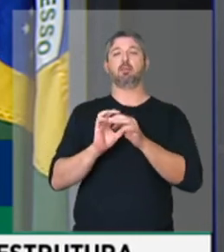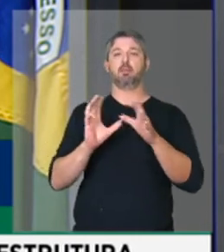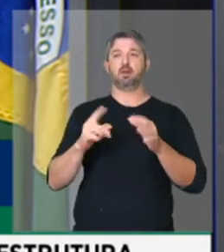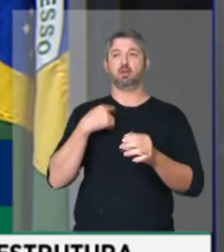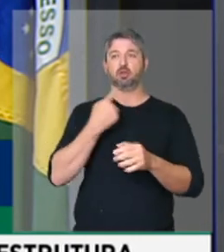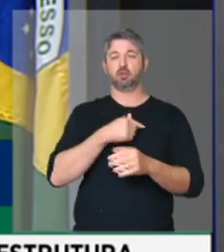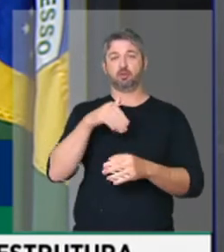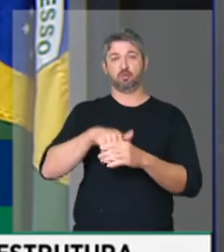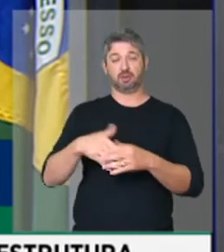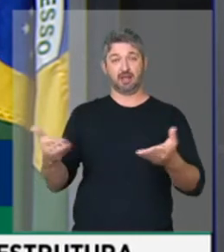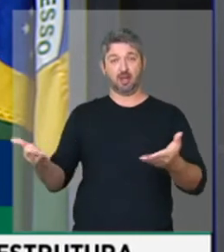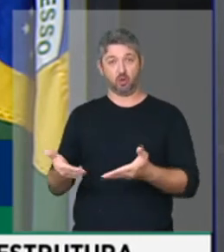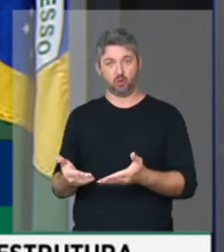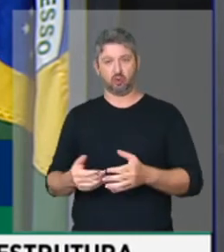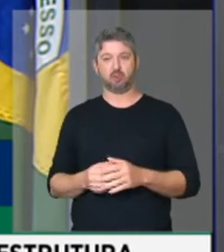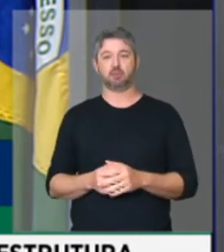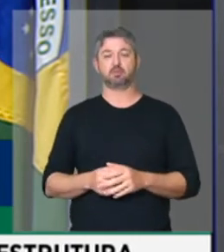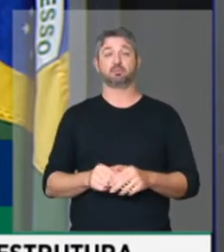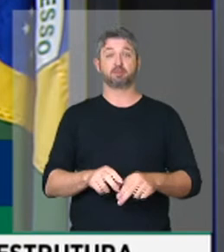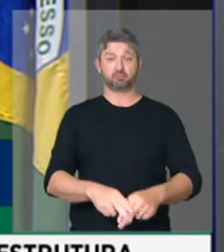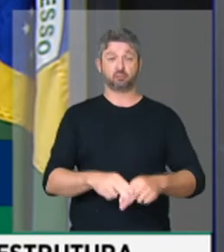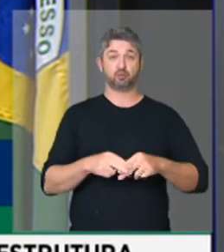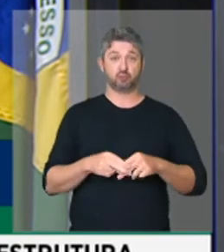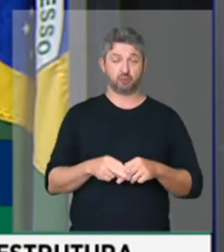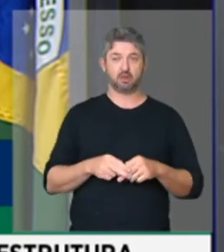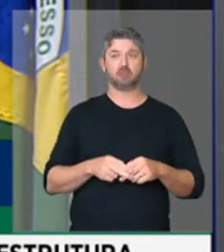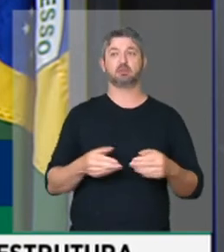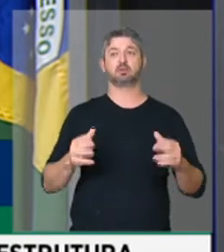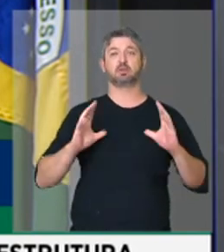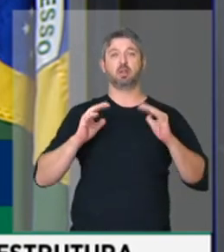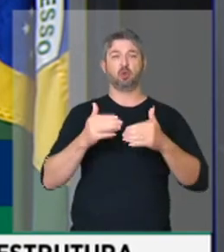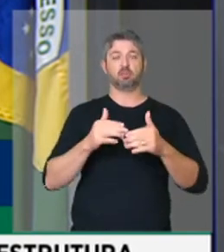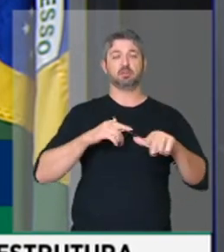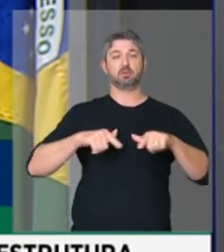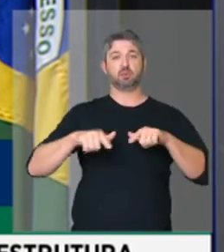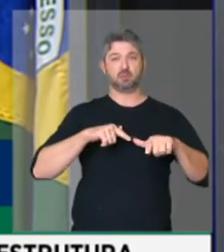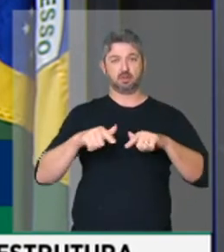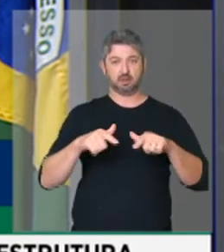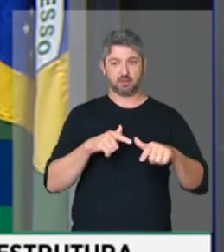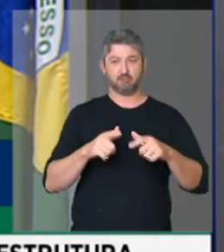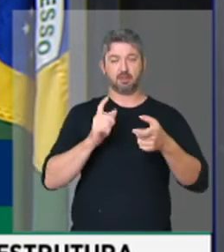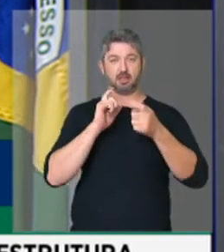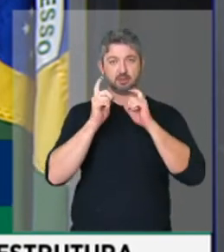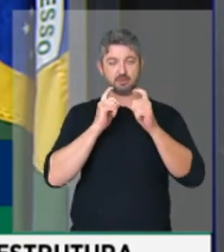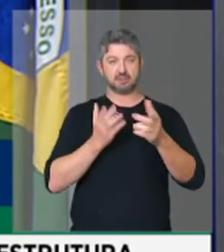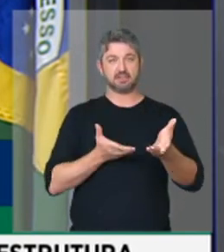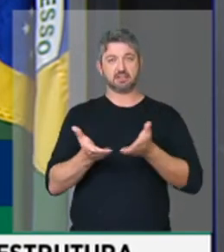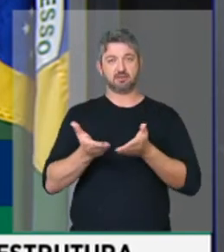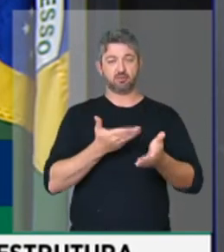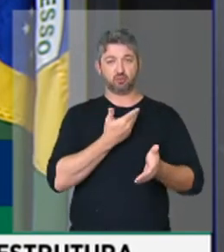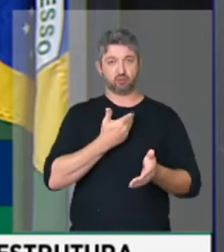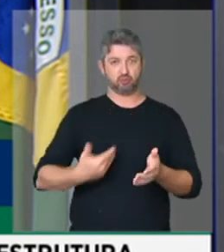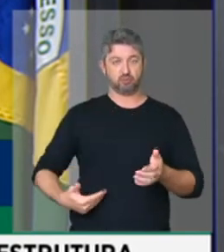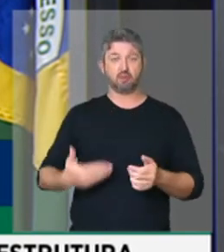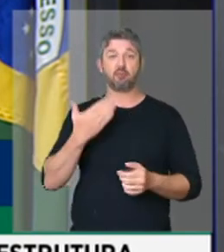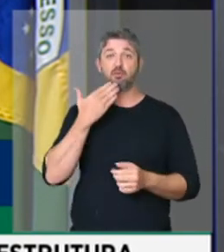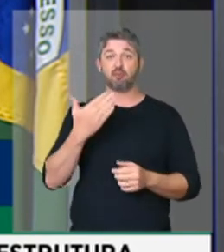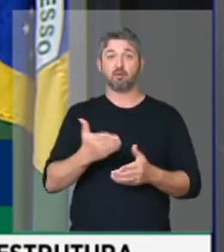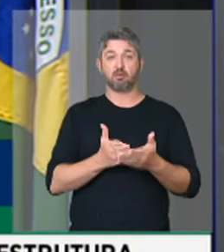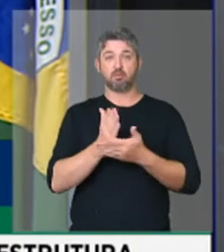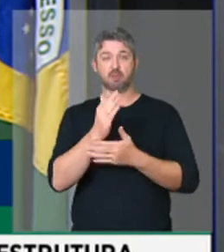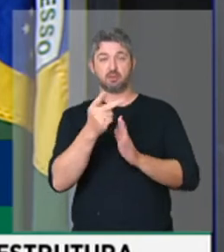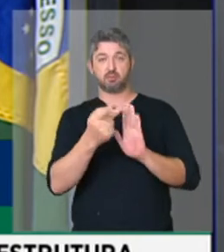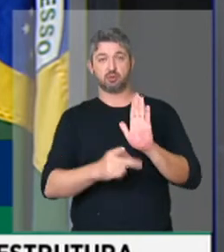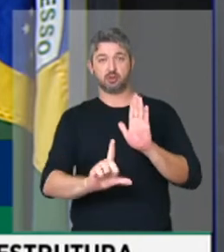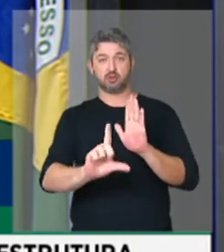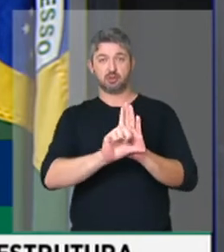aqui estar. Ante o exposto, senhor Presidente, no âmbito da Comissão de Trabalho, Administração e Serviço Público, somos pela aprovação do